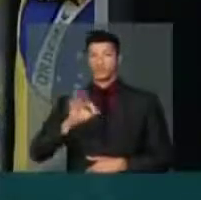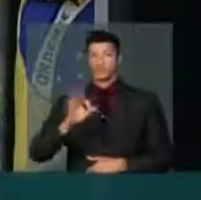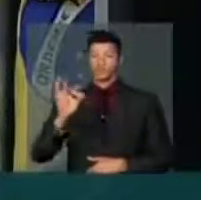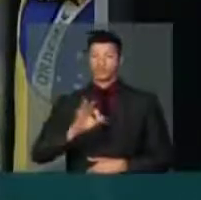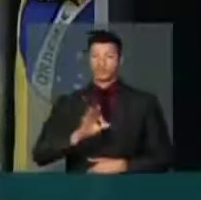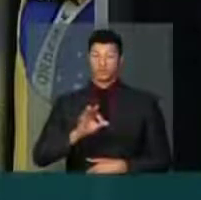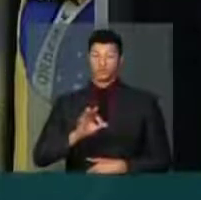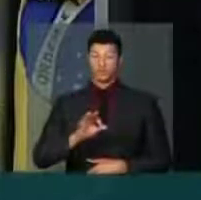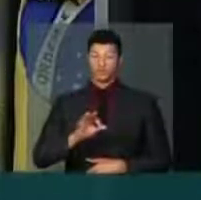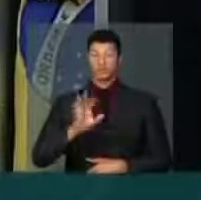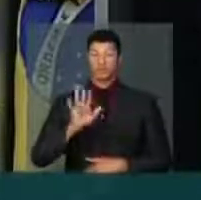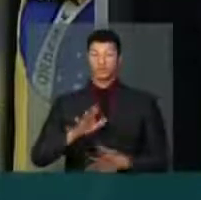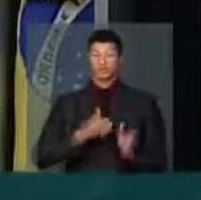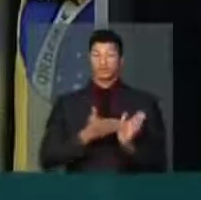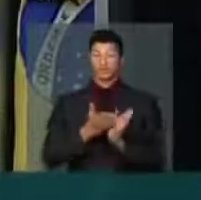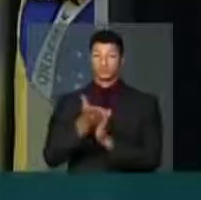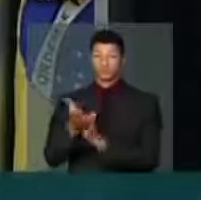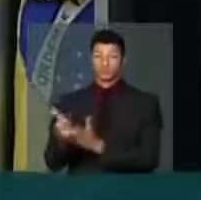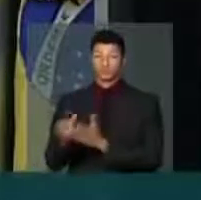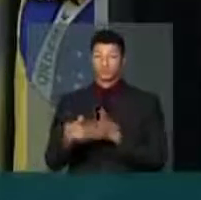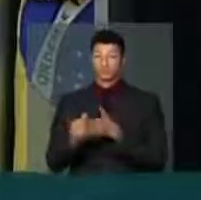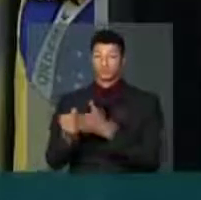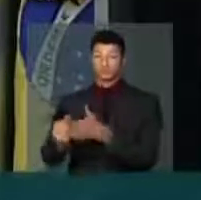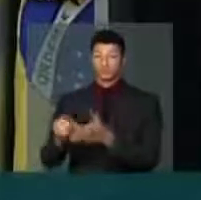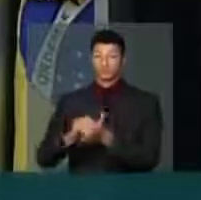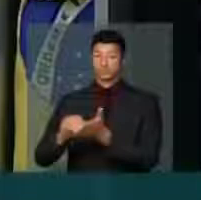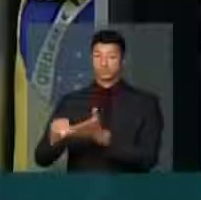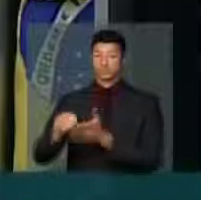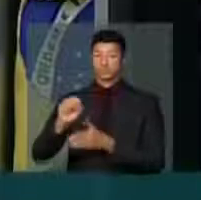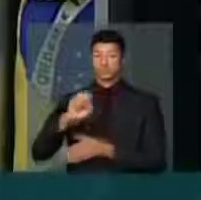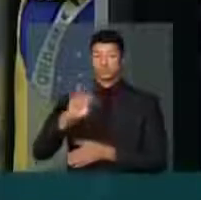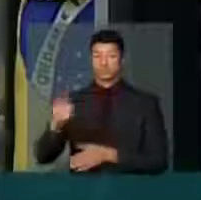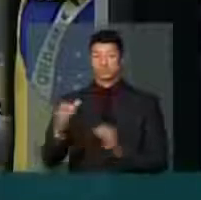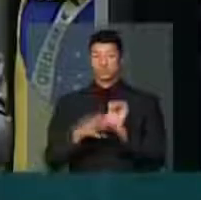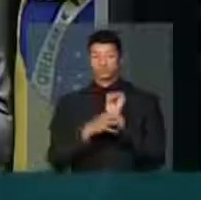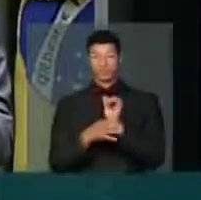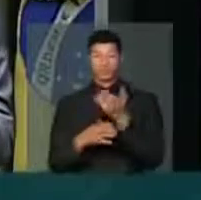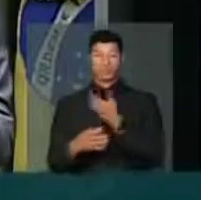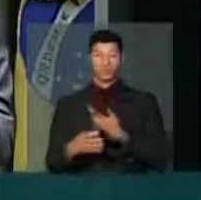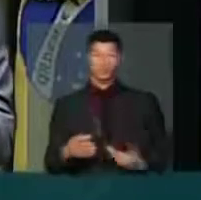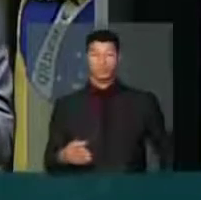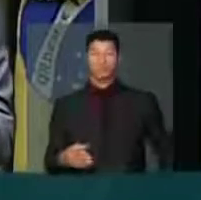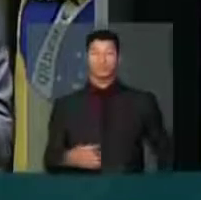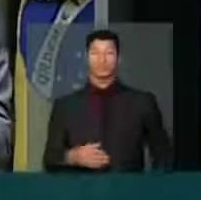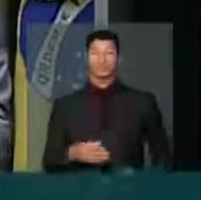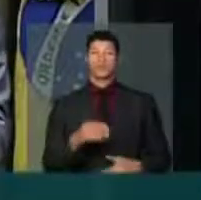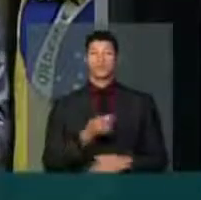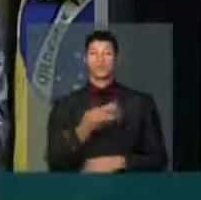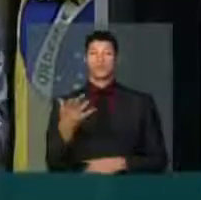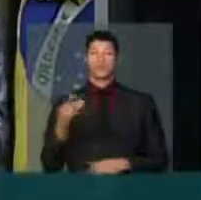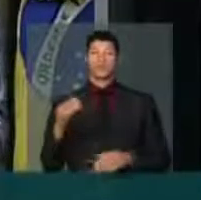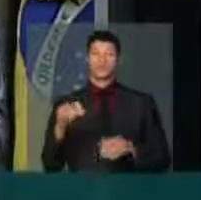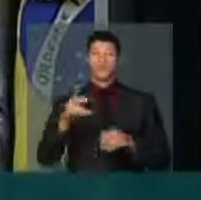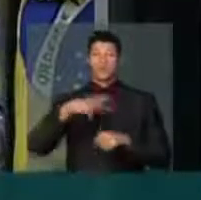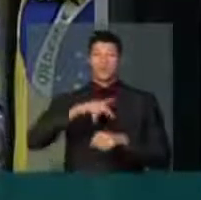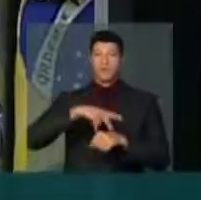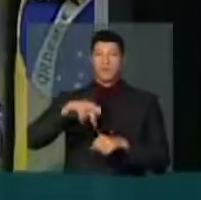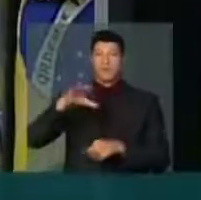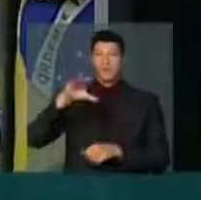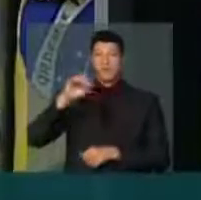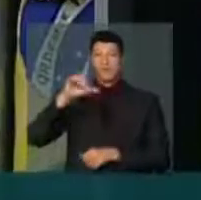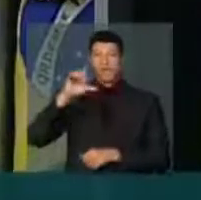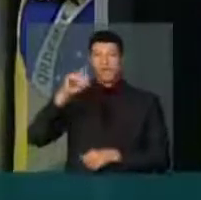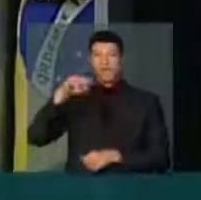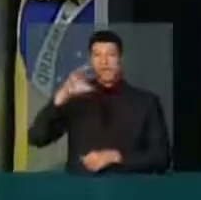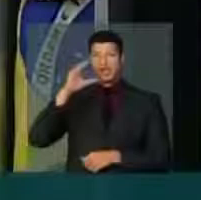0,4% foi destinado para esse setor de segurança pública, enquanto na Colômbia,